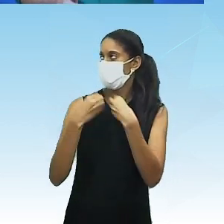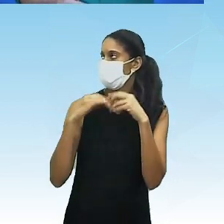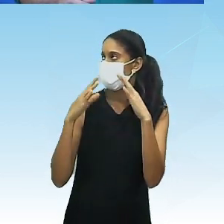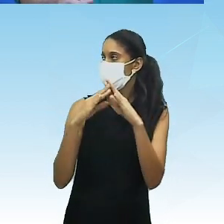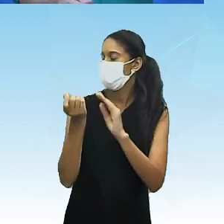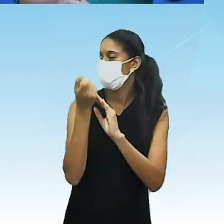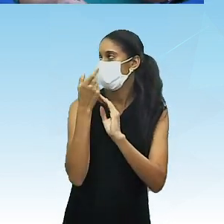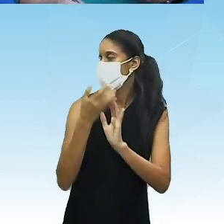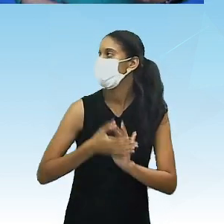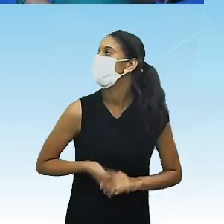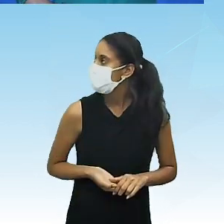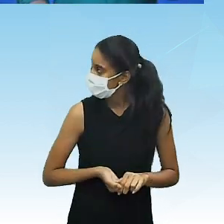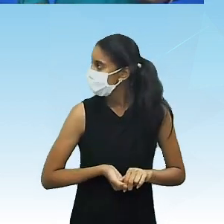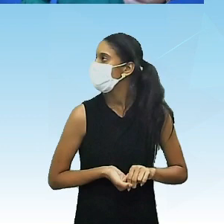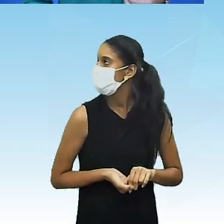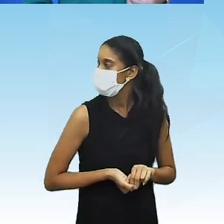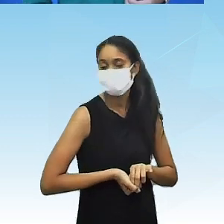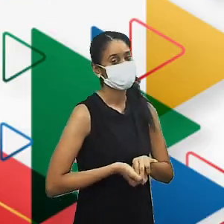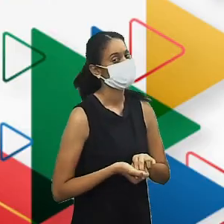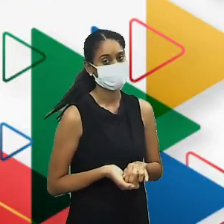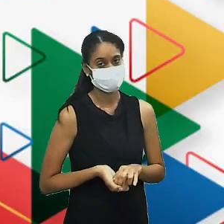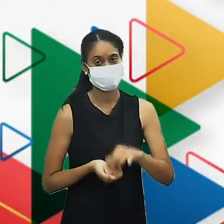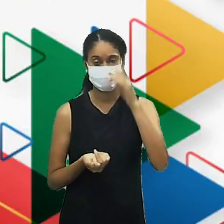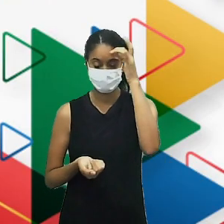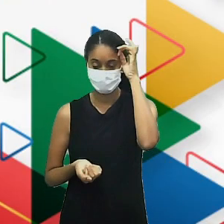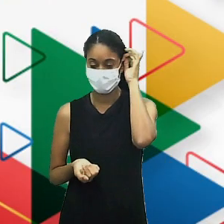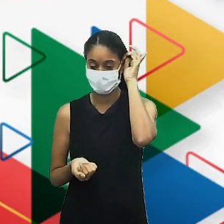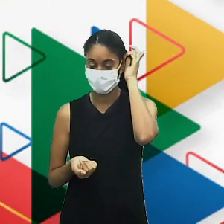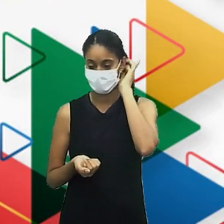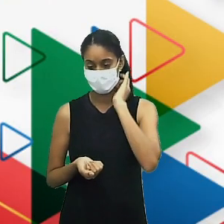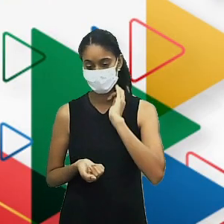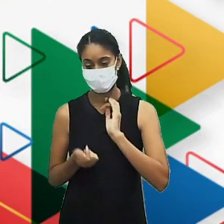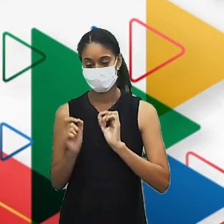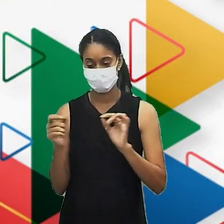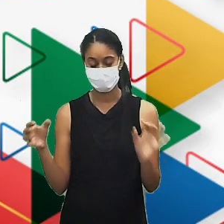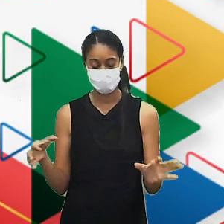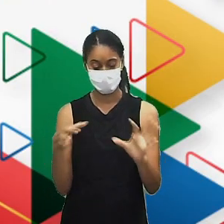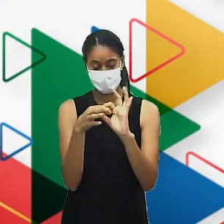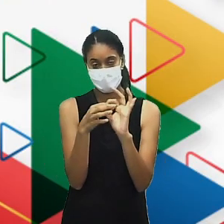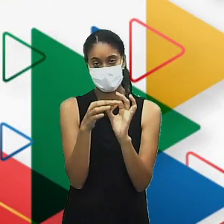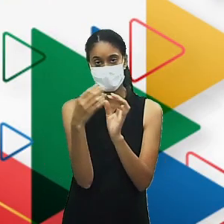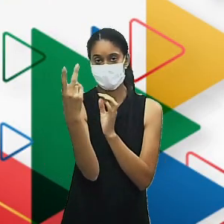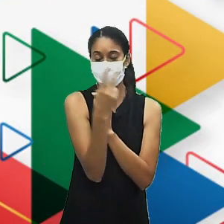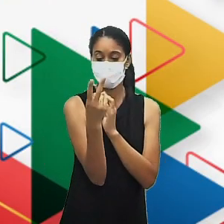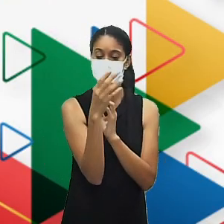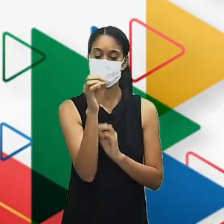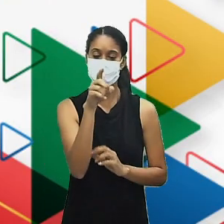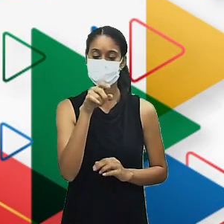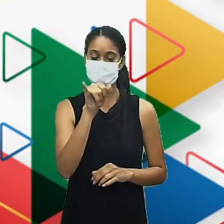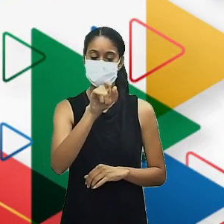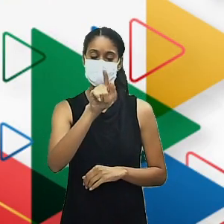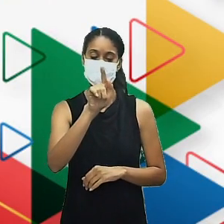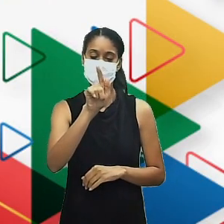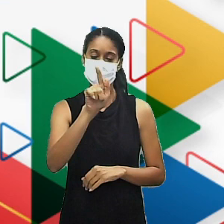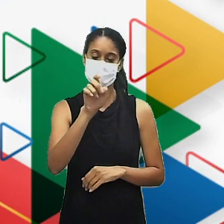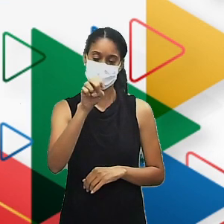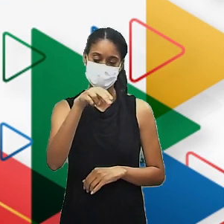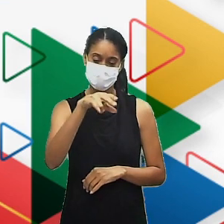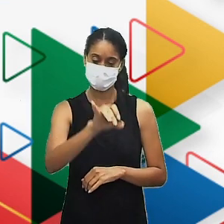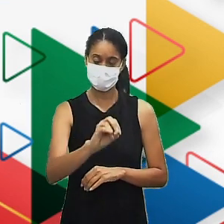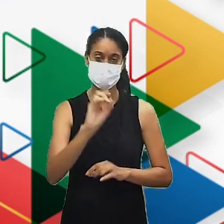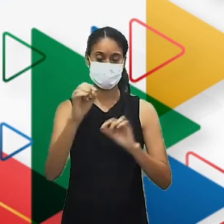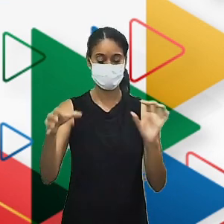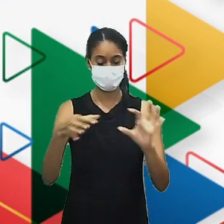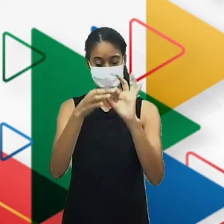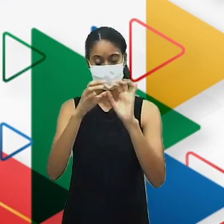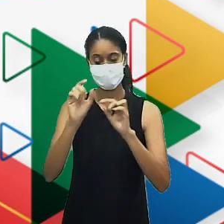aí por que acontece isso, basicamente pela ligação entre os dois oxigênios. Então aqui, ó, cada oxigênio ligando,